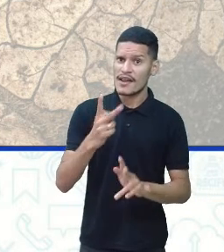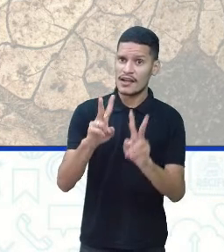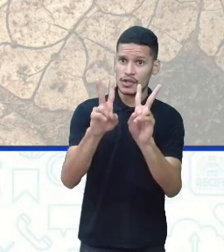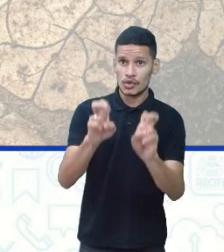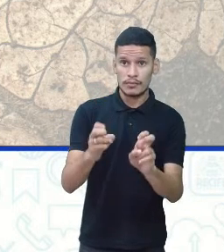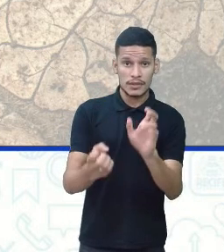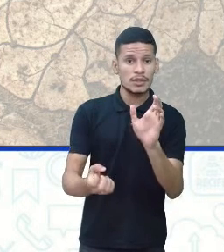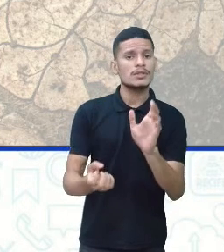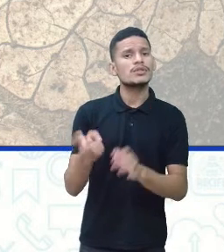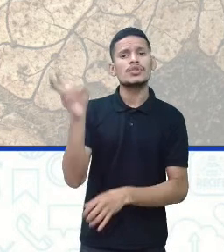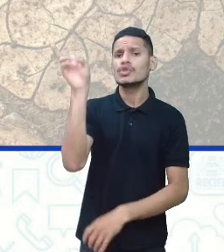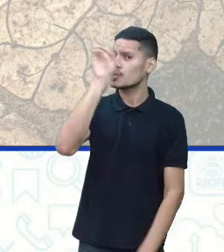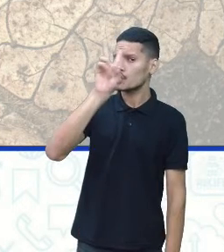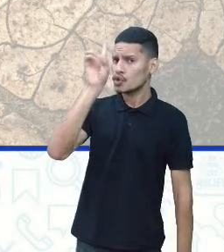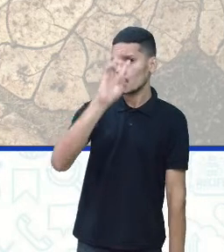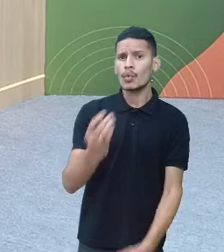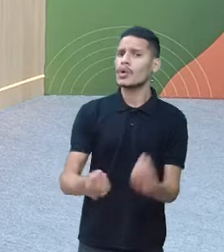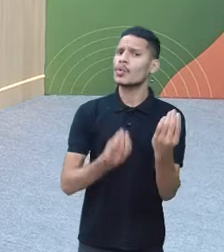né?